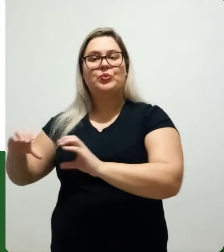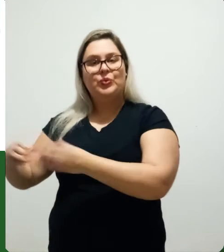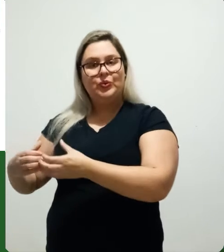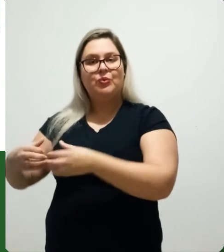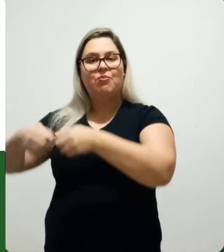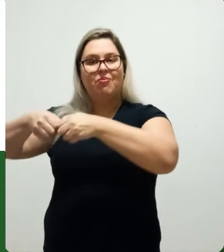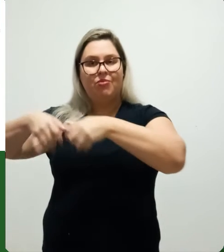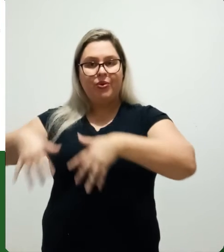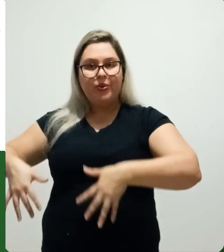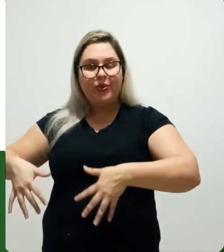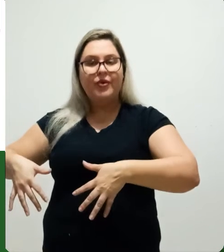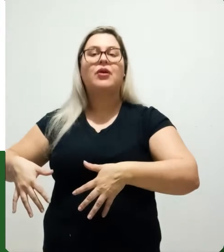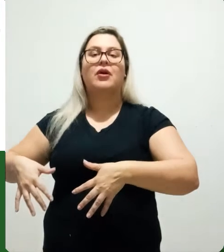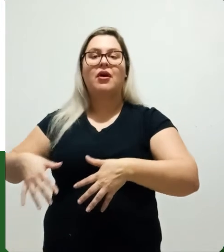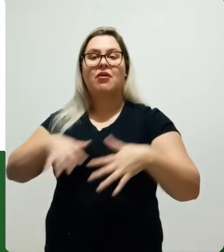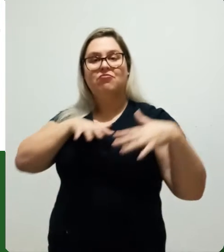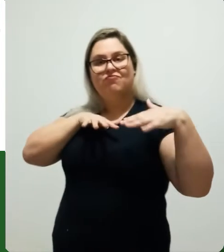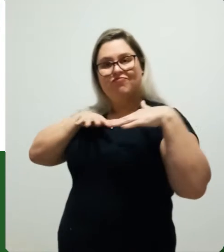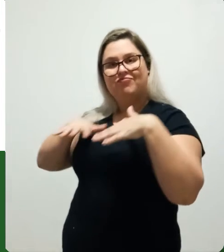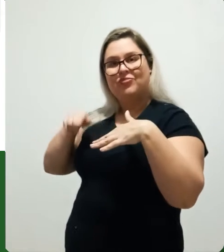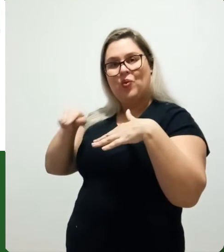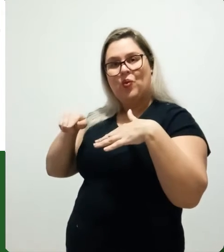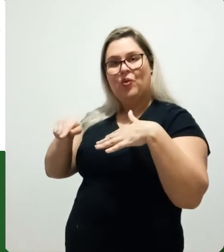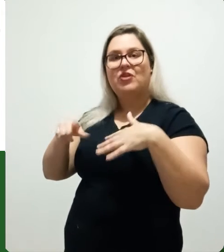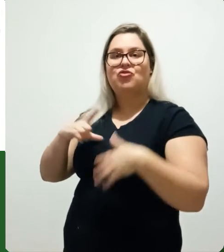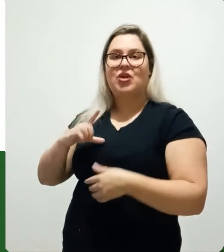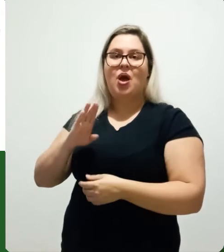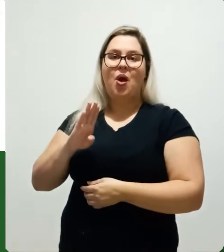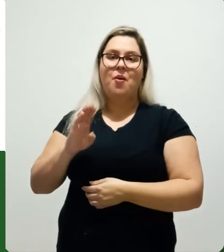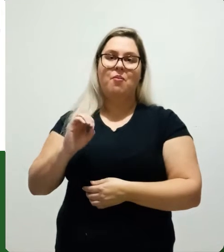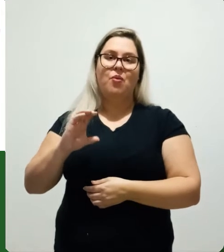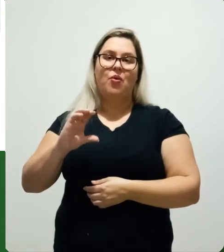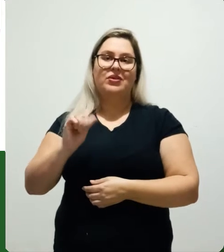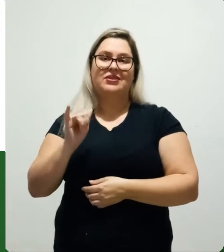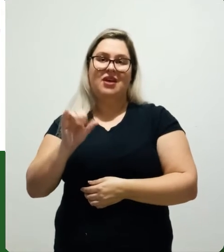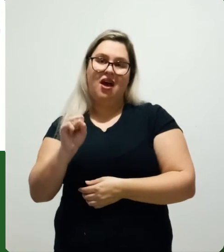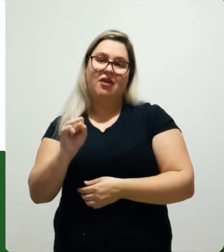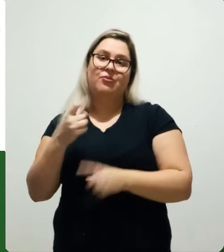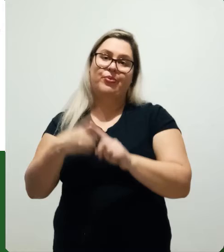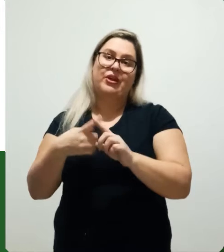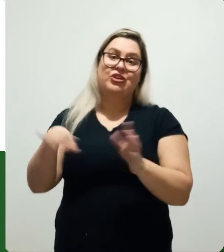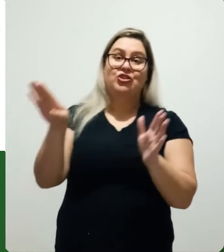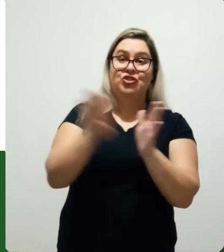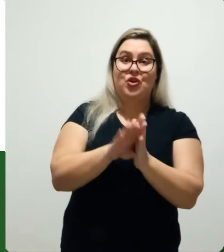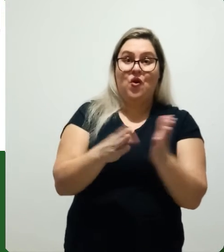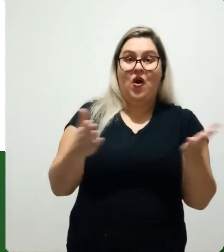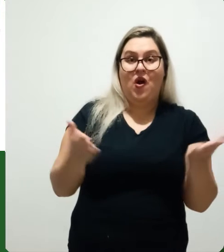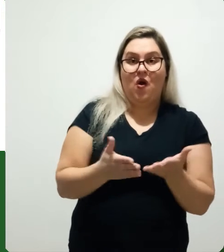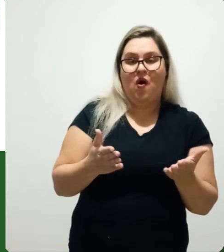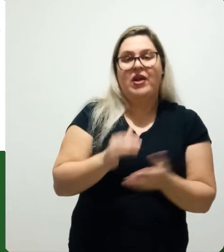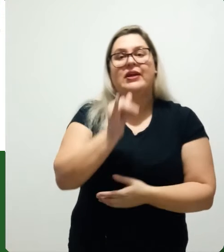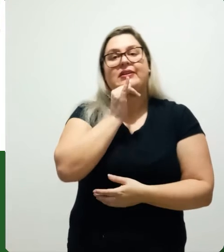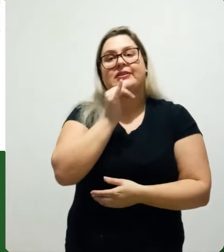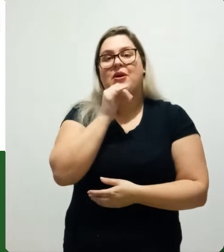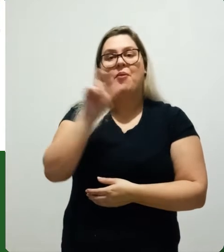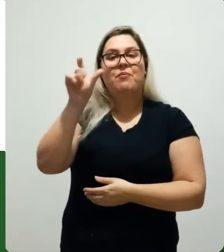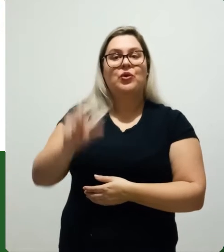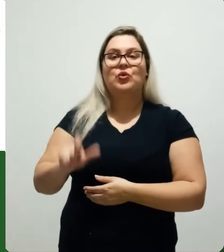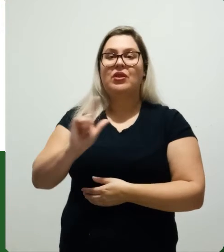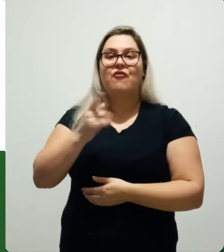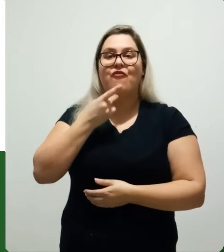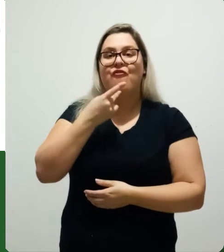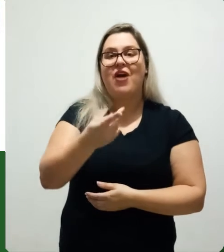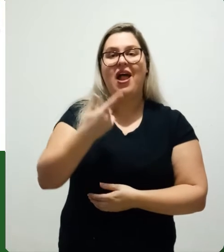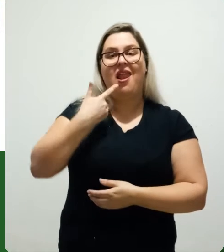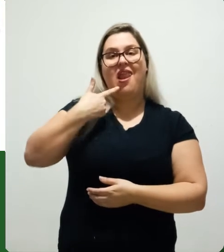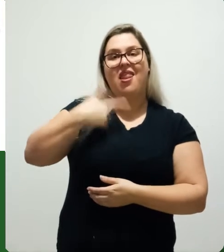partir de fora, das pessoas que os viam, que eles diferenciavam os boçais, que eram as pessoas recém-chegadas, ou seja, imagina, chega uma pessoa que não